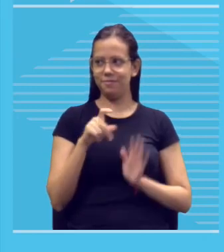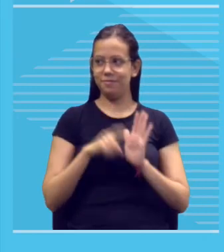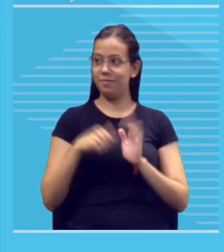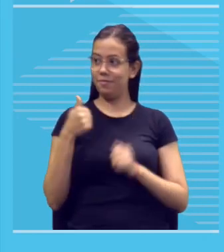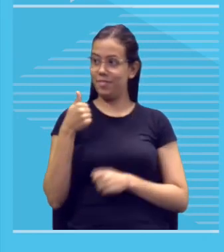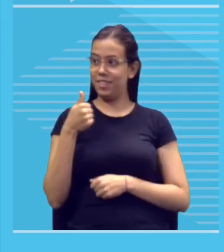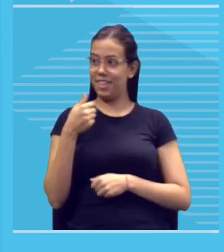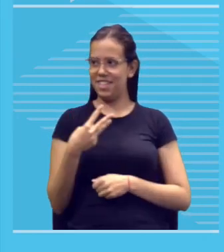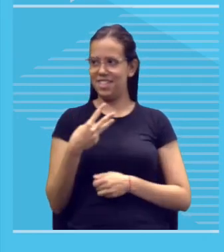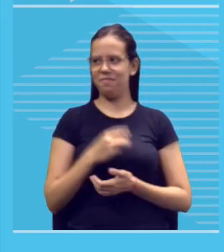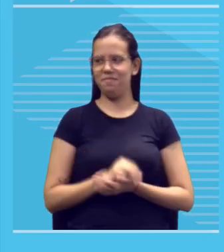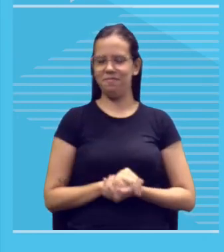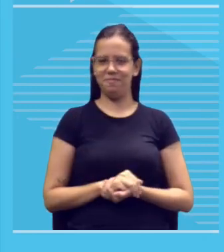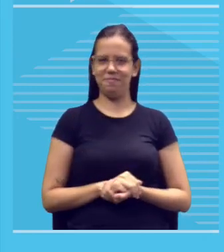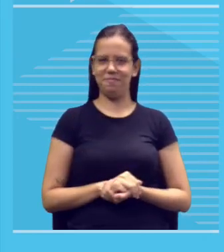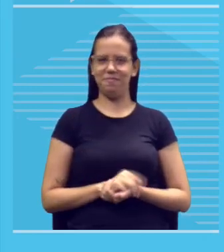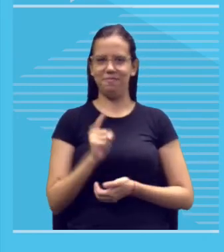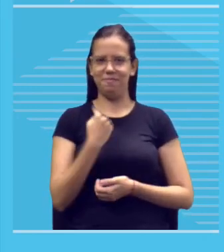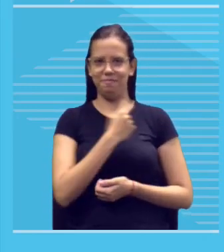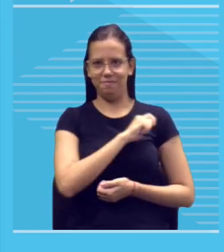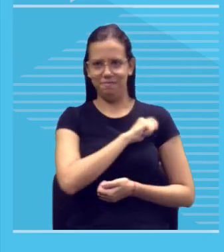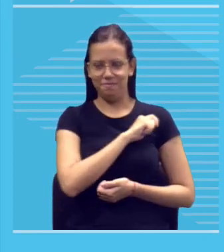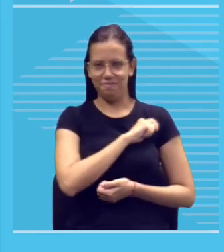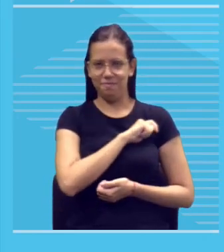nossos grandes alunos